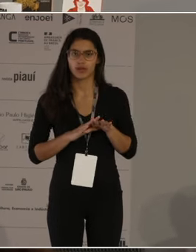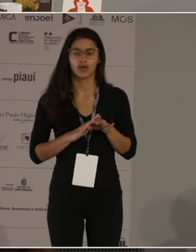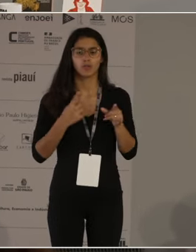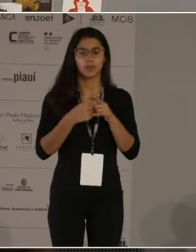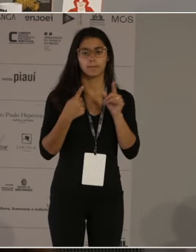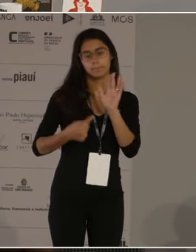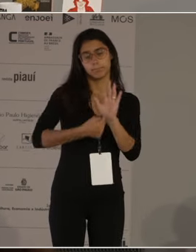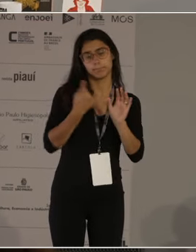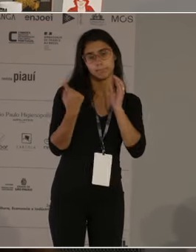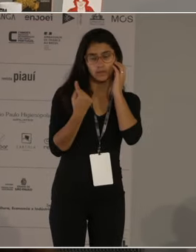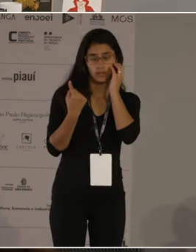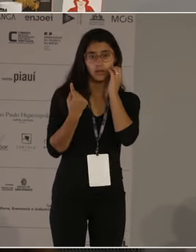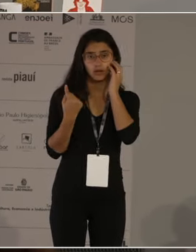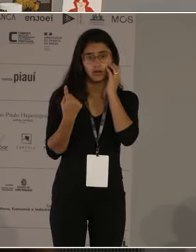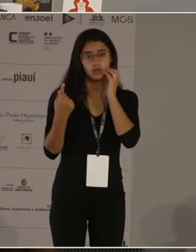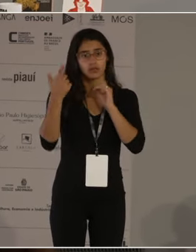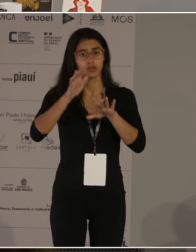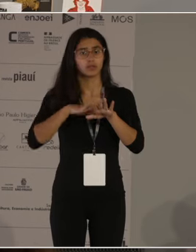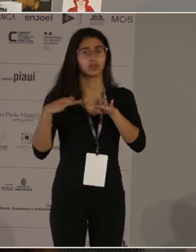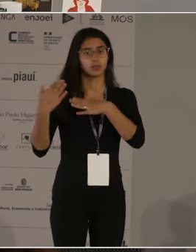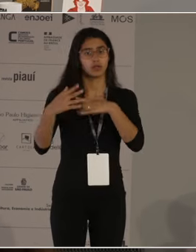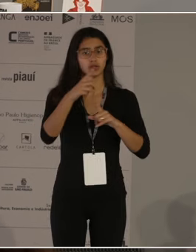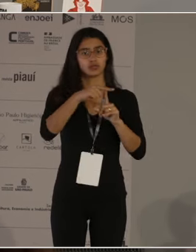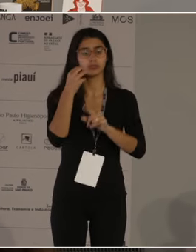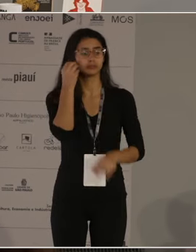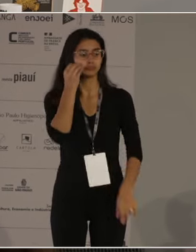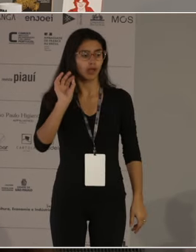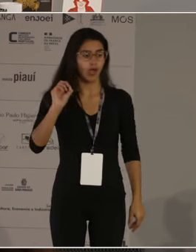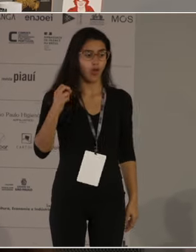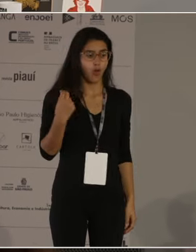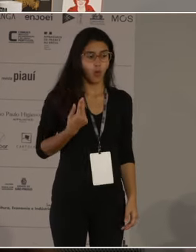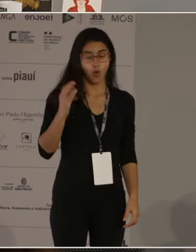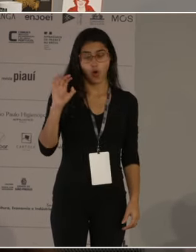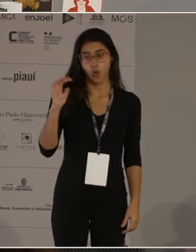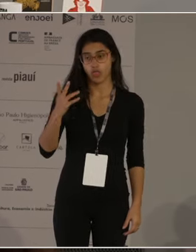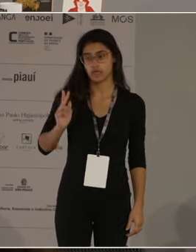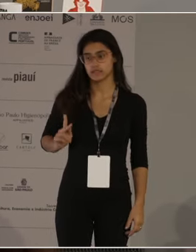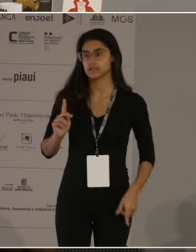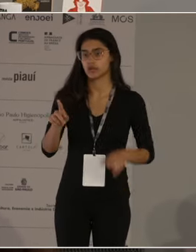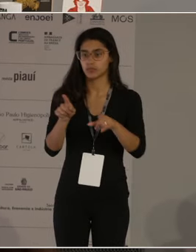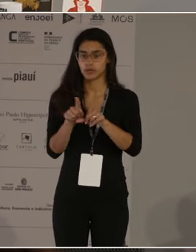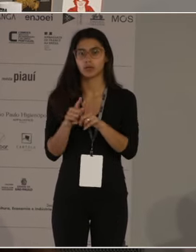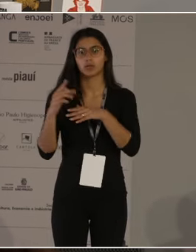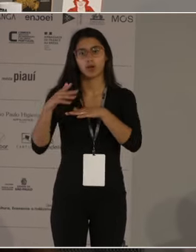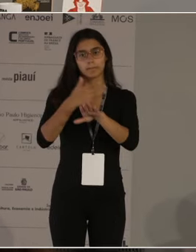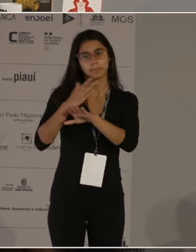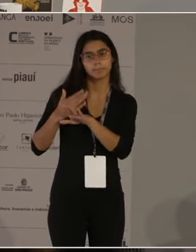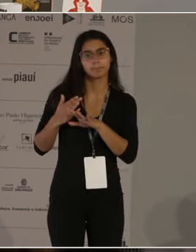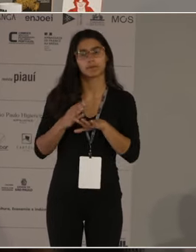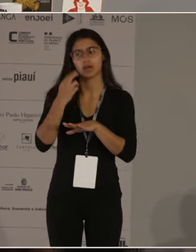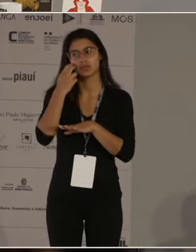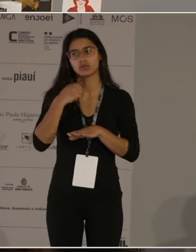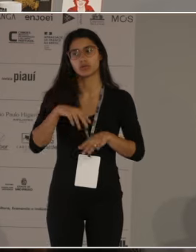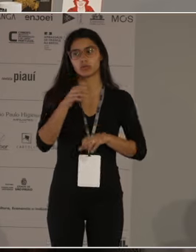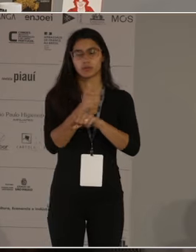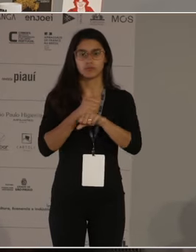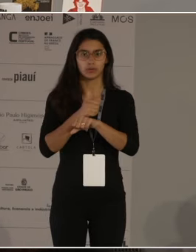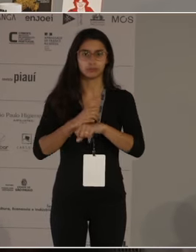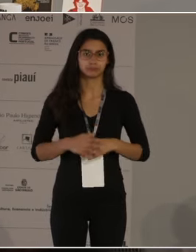primeira vez pela qual você teve que passar por esse tipo de experiência, ou é algo que acontece corriqueiramente na sua prática de profissional?